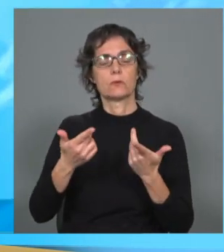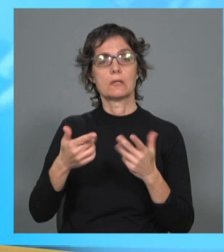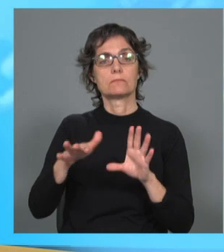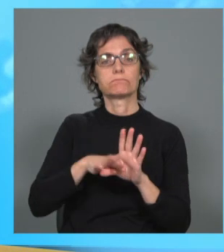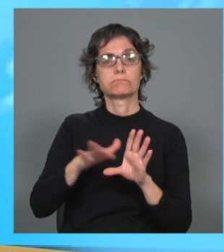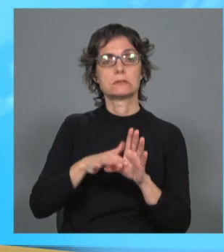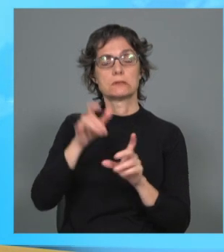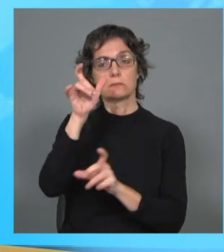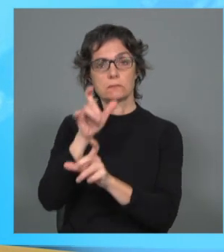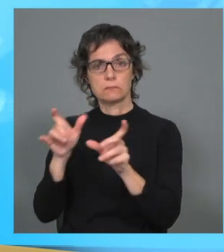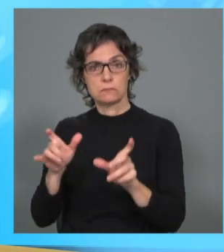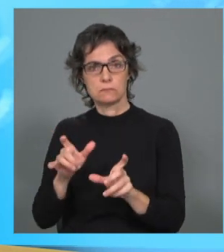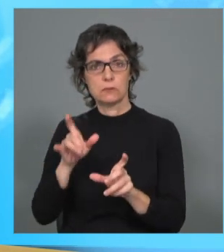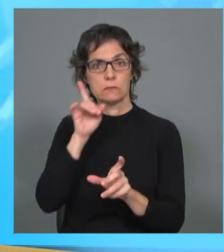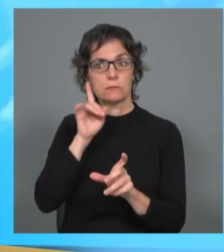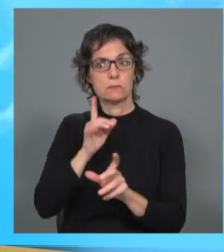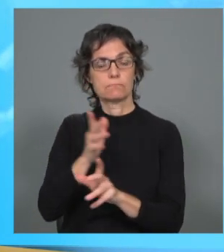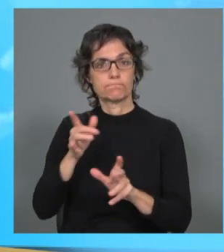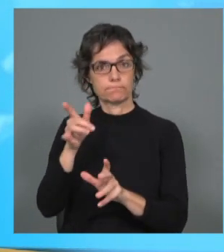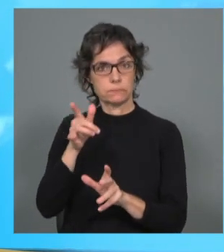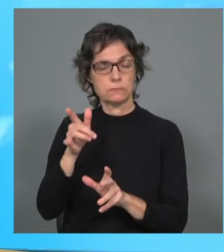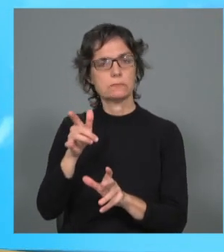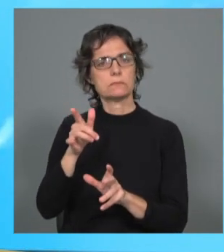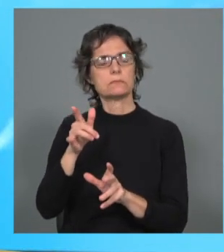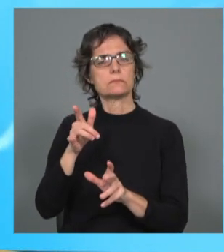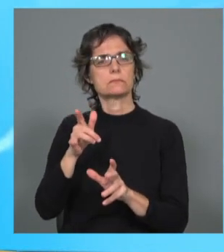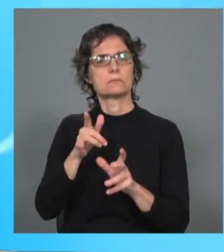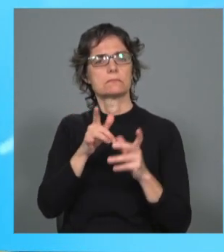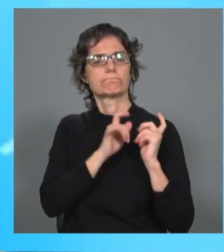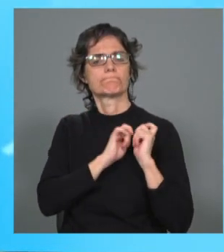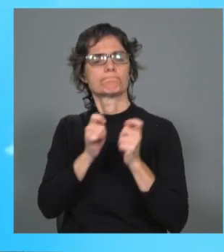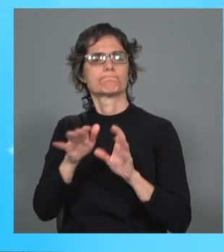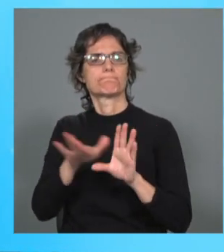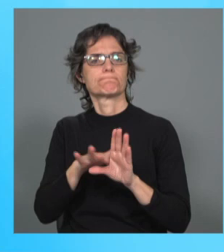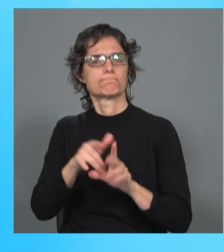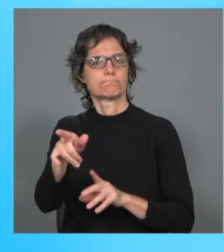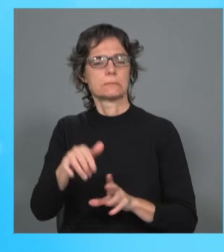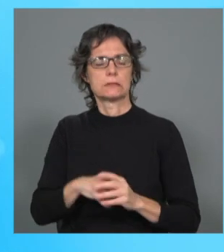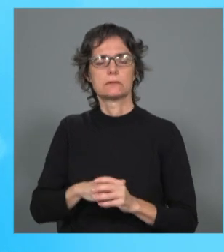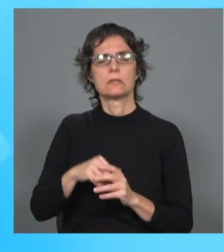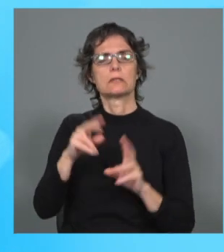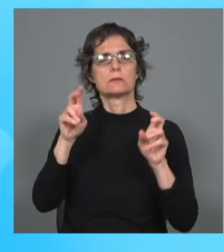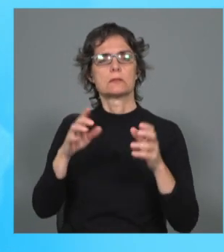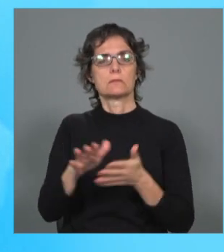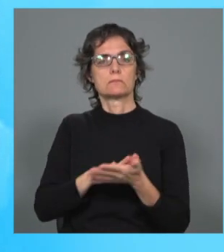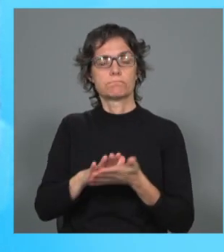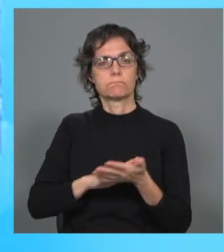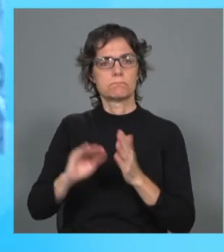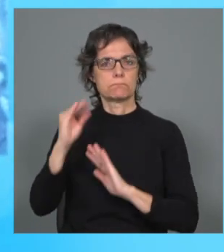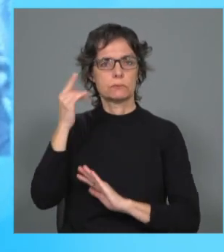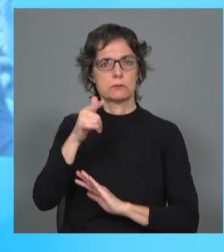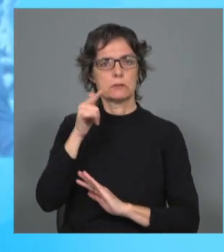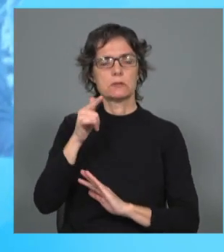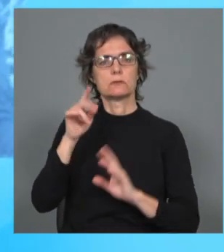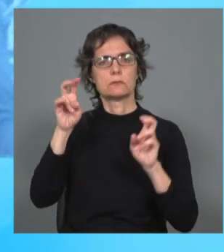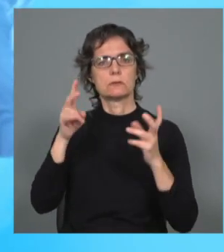nomeadamente da mulher, é um dos eixos fundamentais. Um tema que, a par da família e da profissão, é particularmente acompanhado